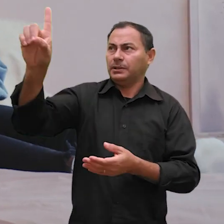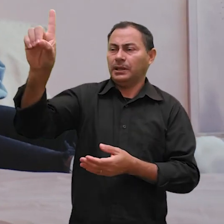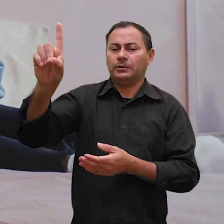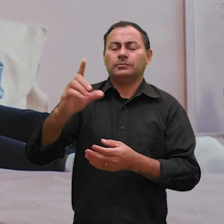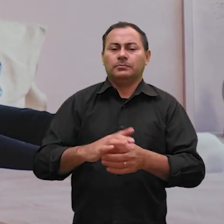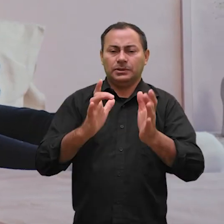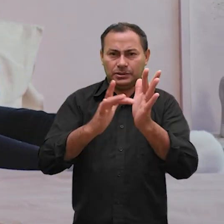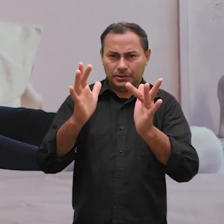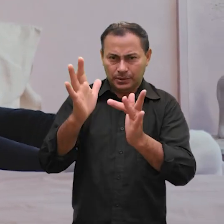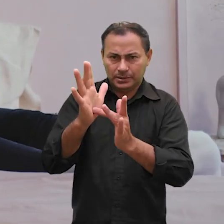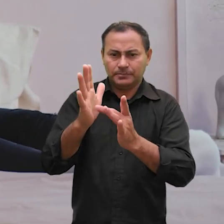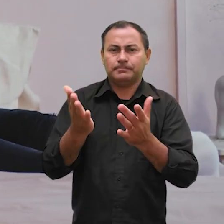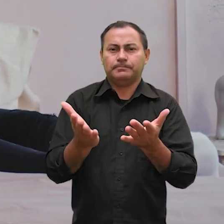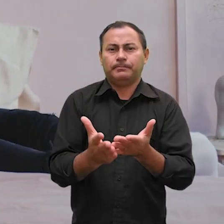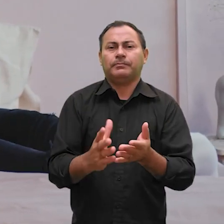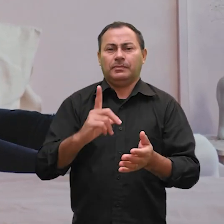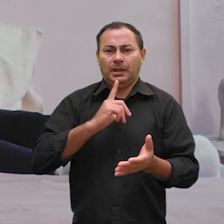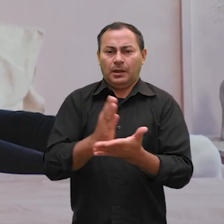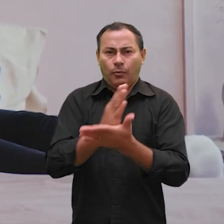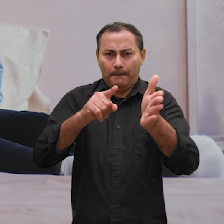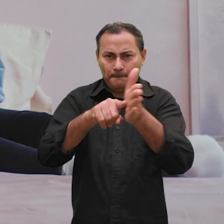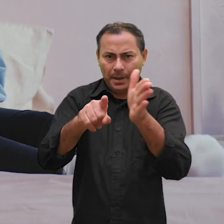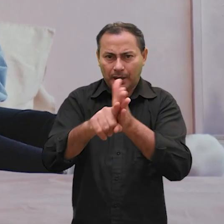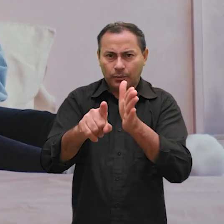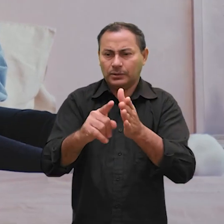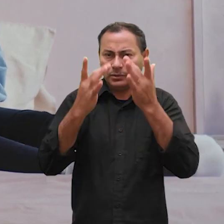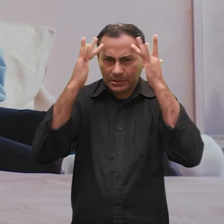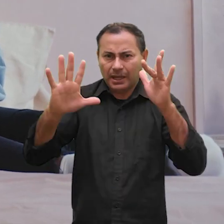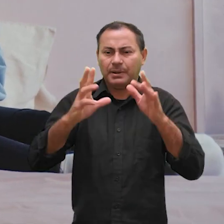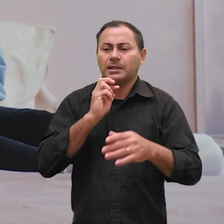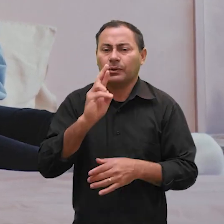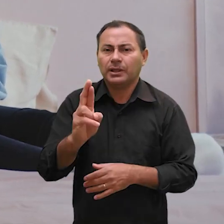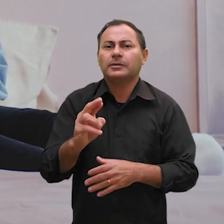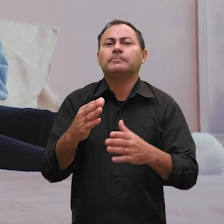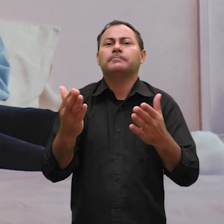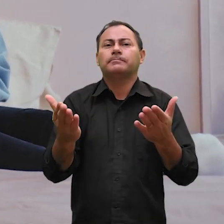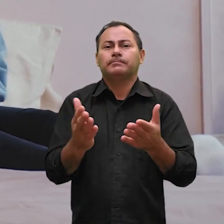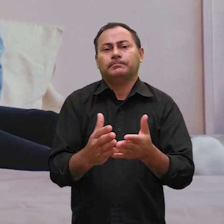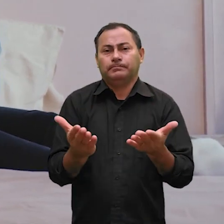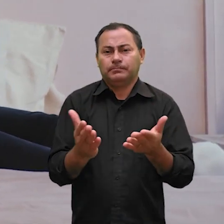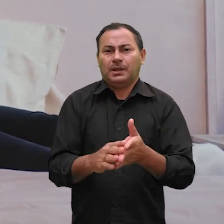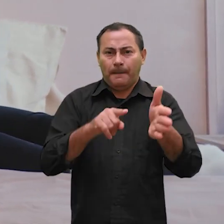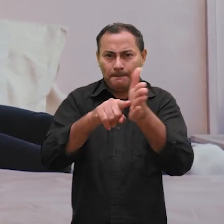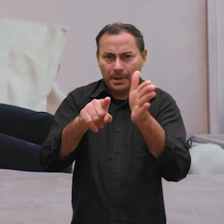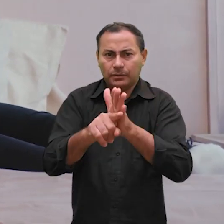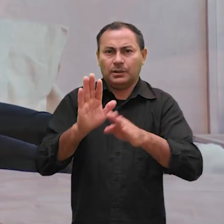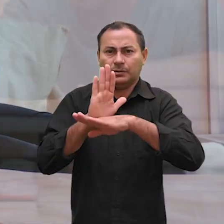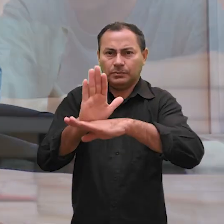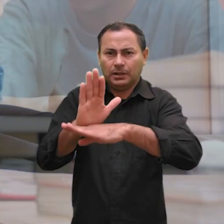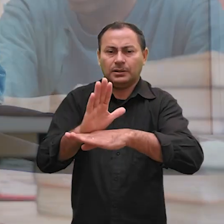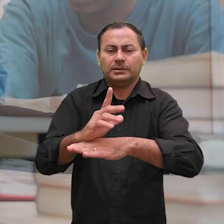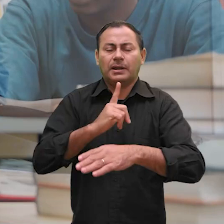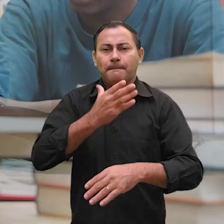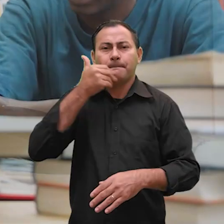sobre Deus ou sobre Jesus Cristo? Existe alguma pergunta que eu não saiba responder? Bom, essas perguntas